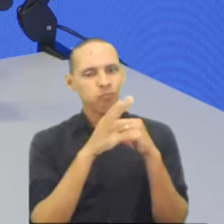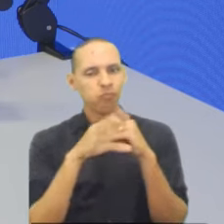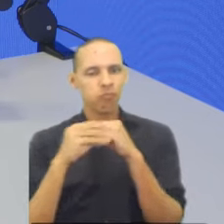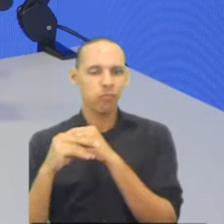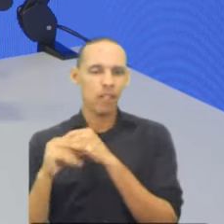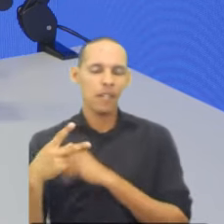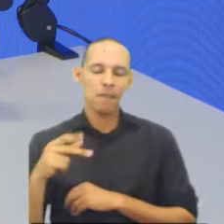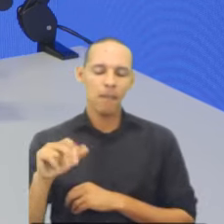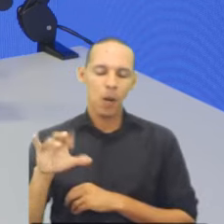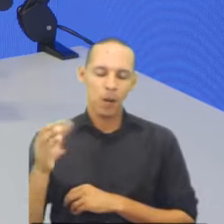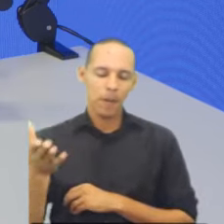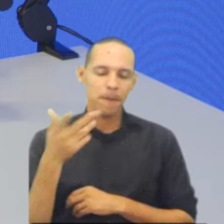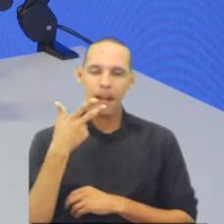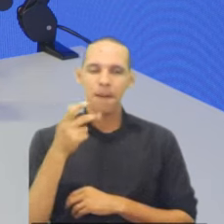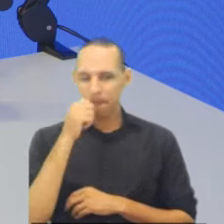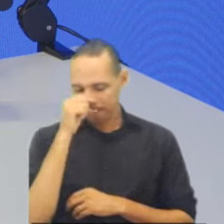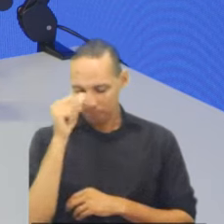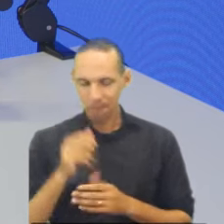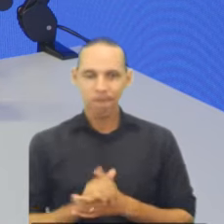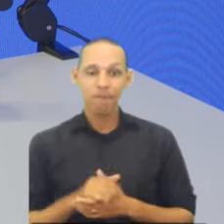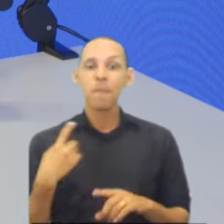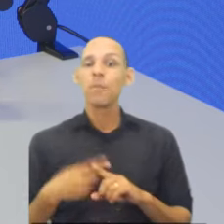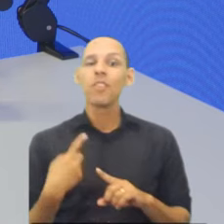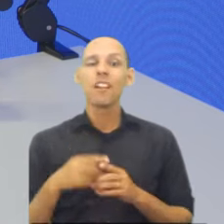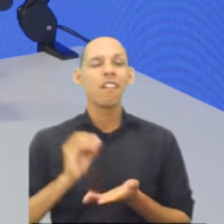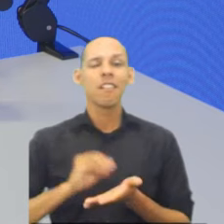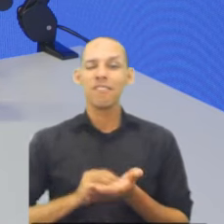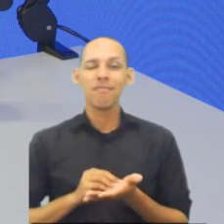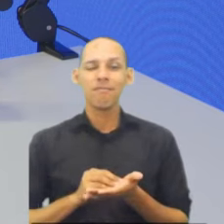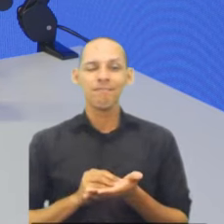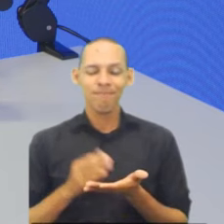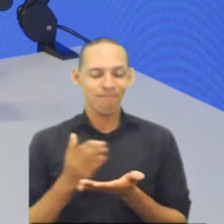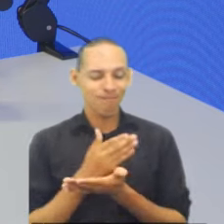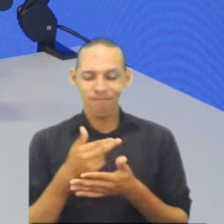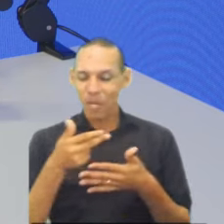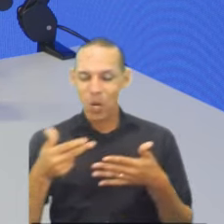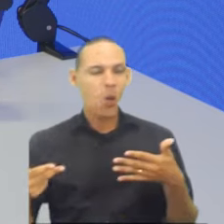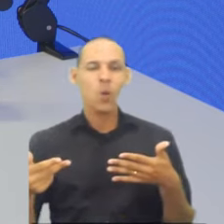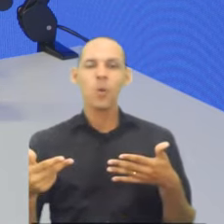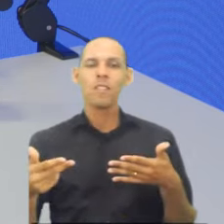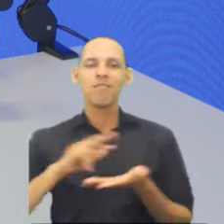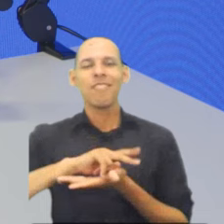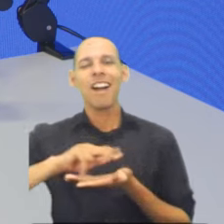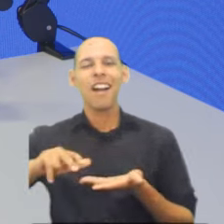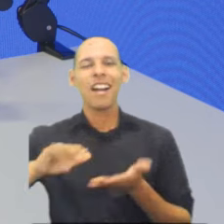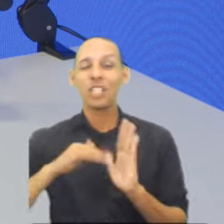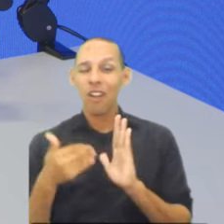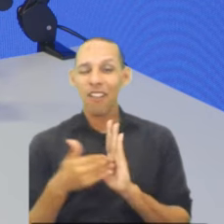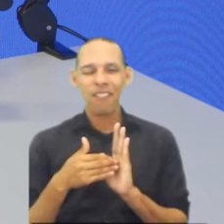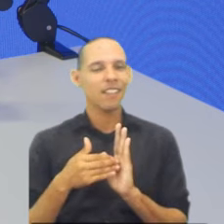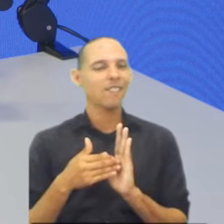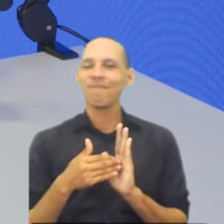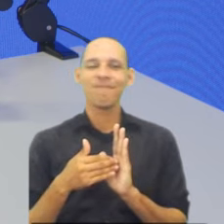forem agregados Paulo eh janta é porque tá faltando alguma coisa né É porque a diversidade não tá